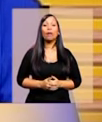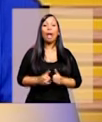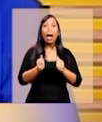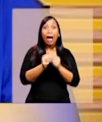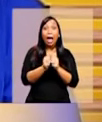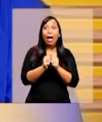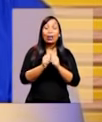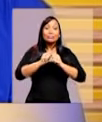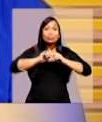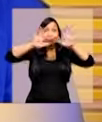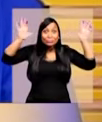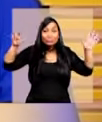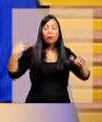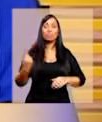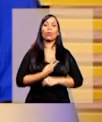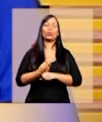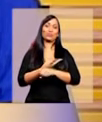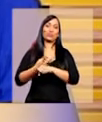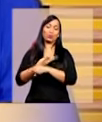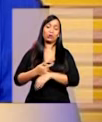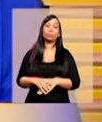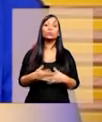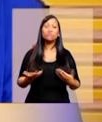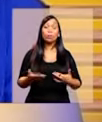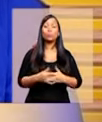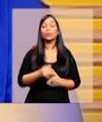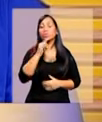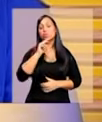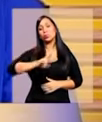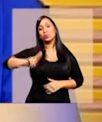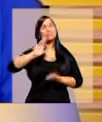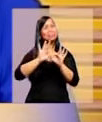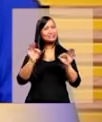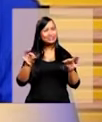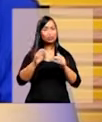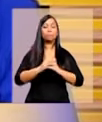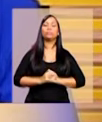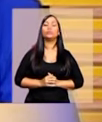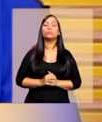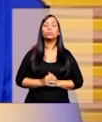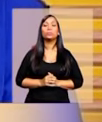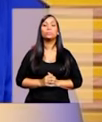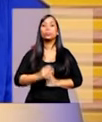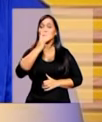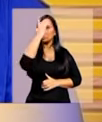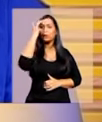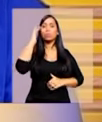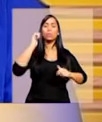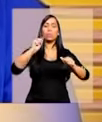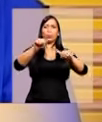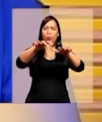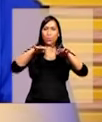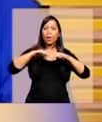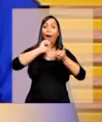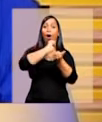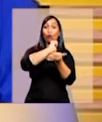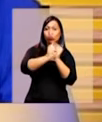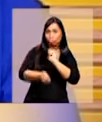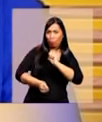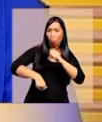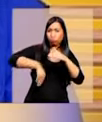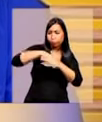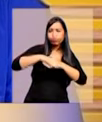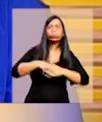A visão de abrangência é o que nós estamos buscando. Então, eu vou usar um exemplo simples, assim. Uma partida de futebol, por